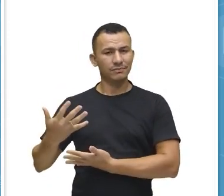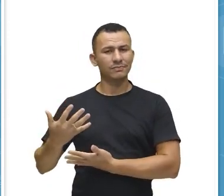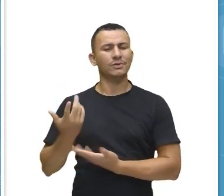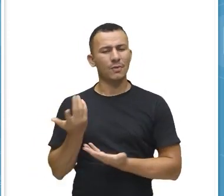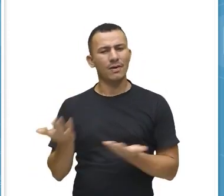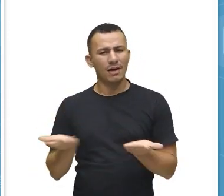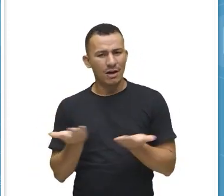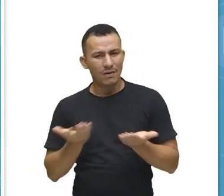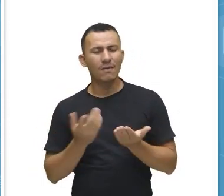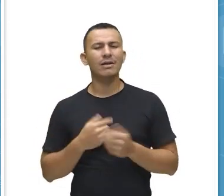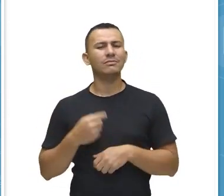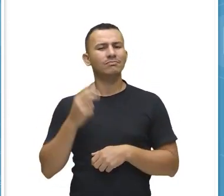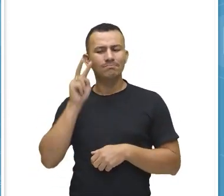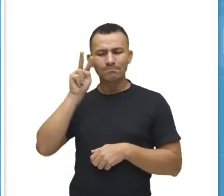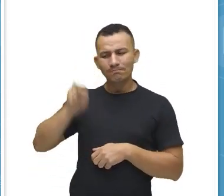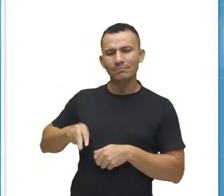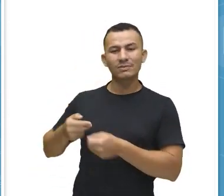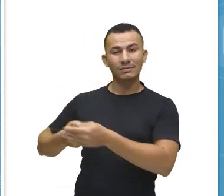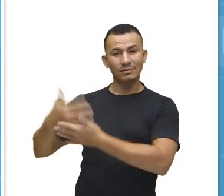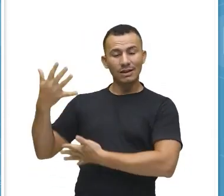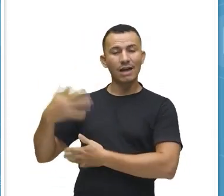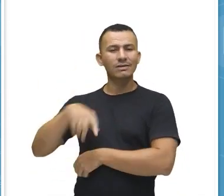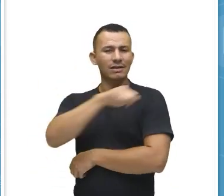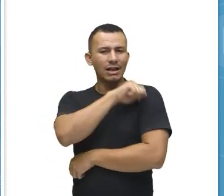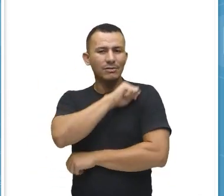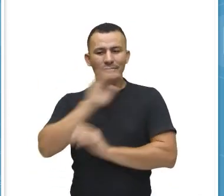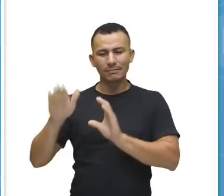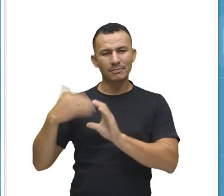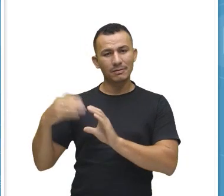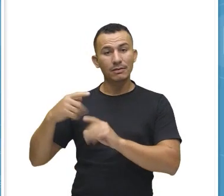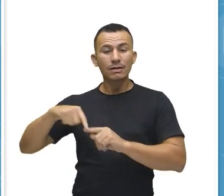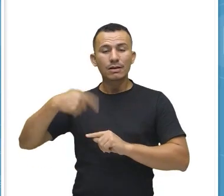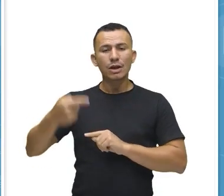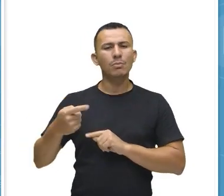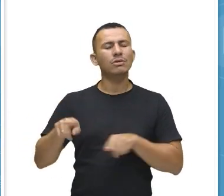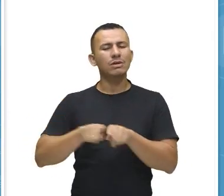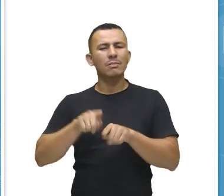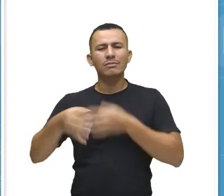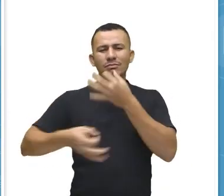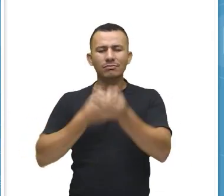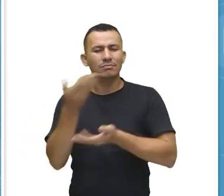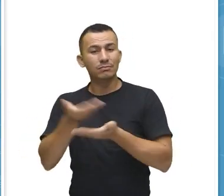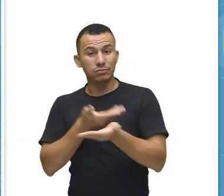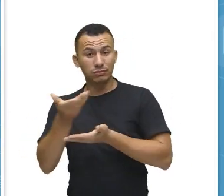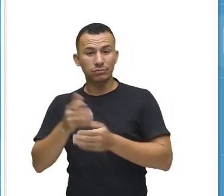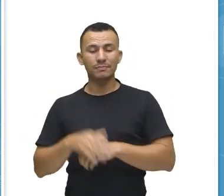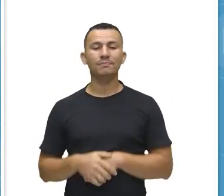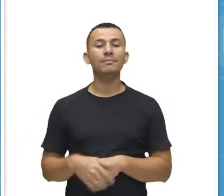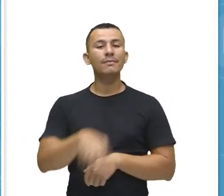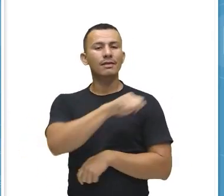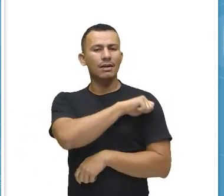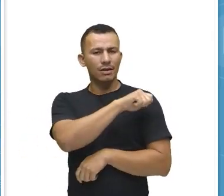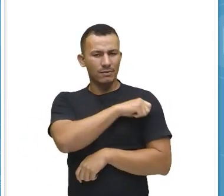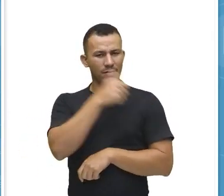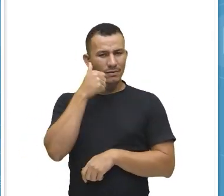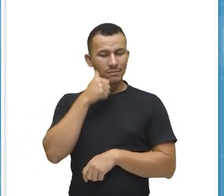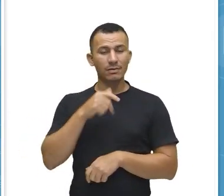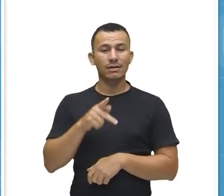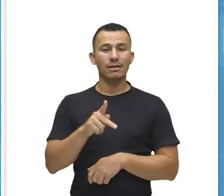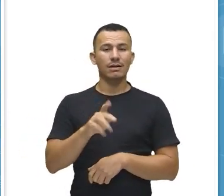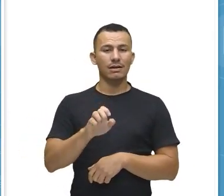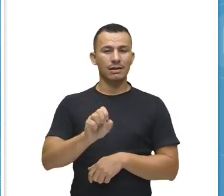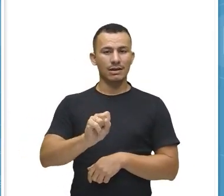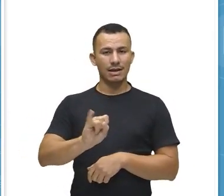algumas respostas também dos nossos alunos e em seguida comentar. Vamos começando aqui com a Késia. Olha, a Késia é Careiro